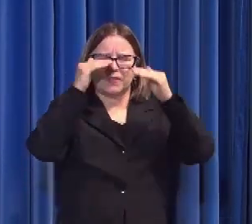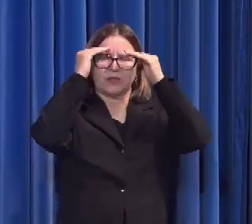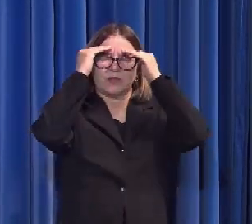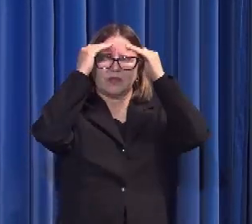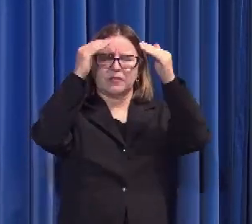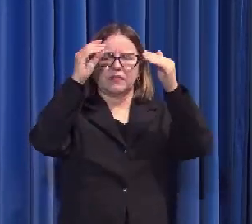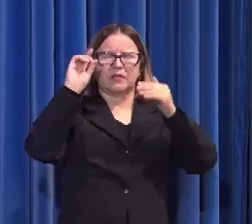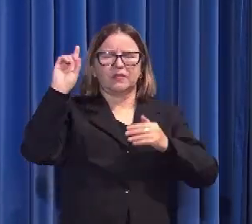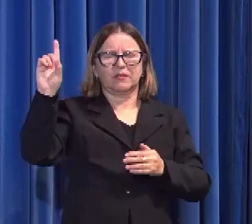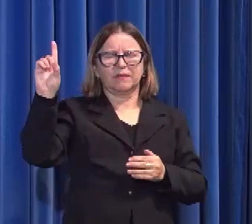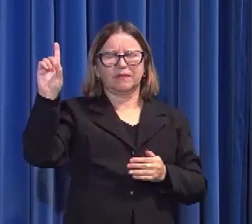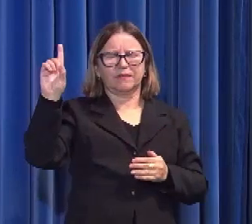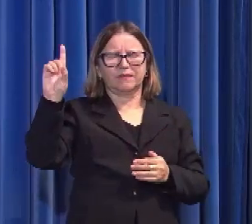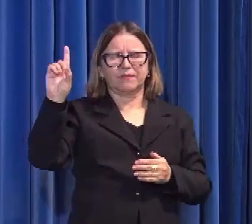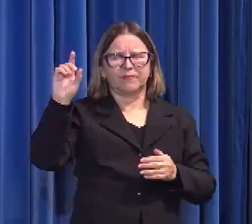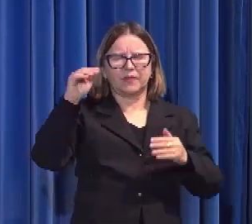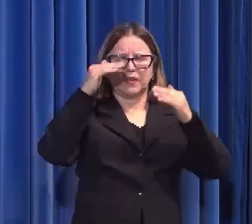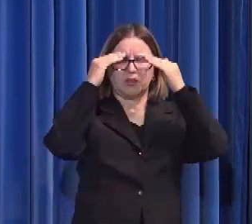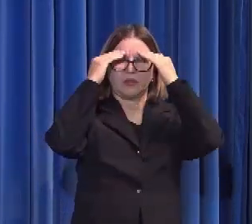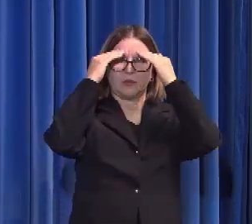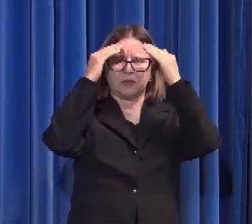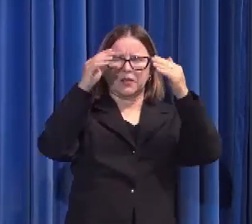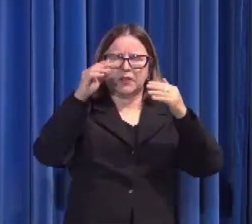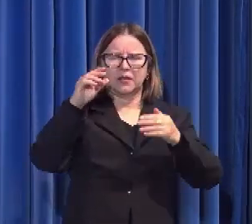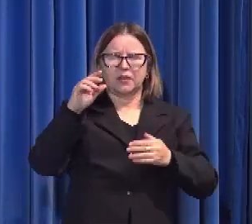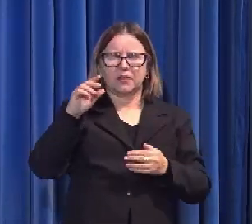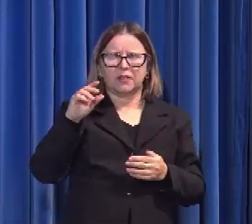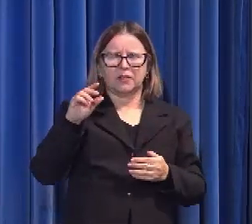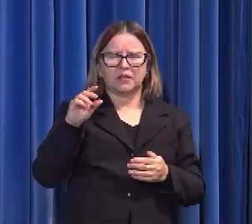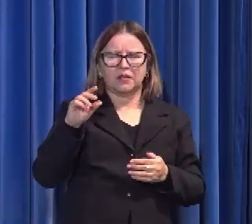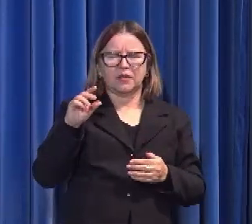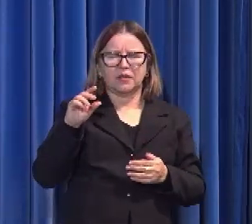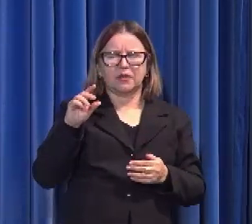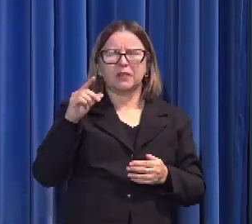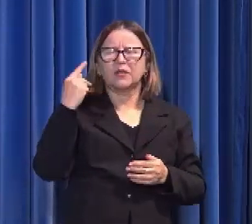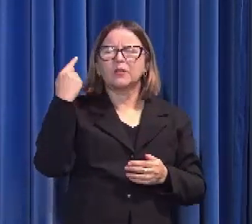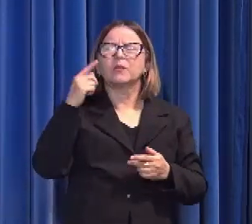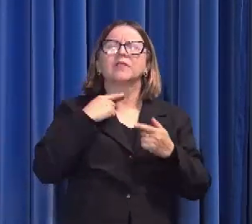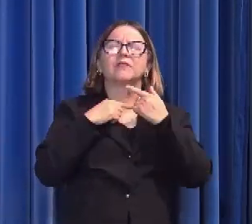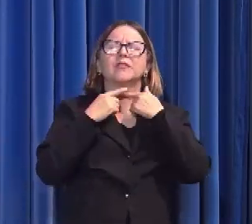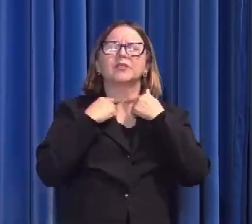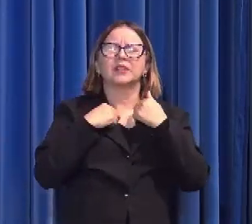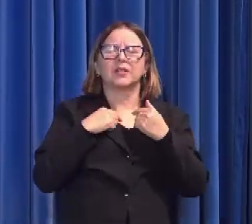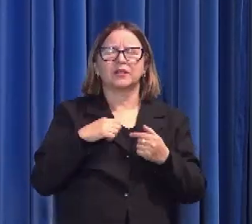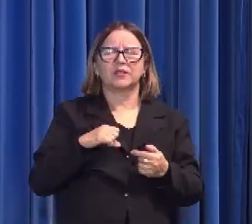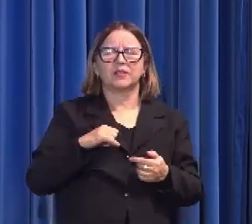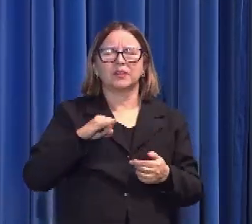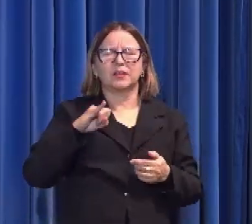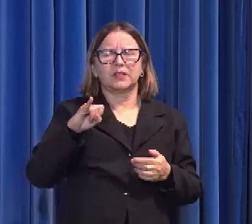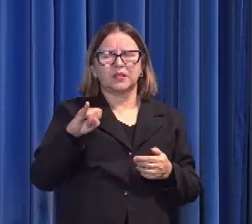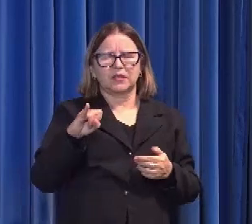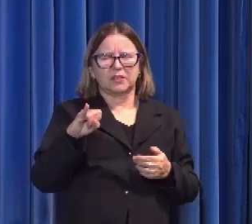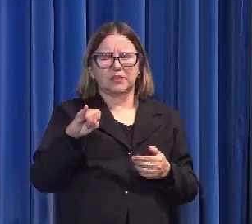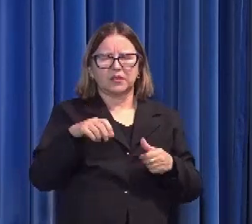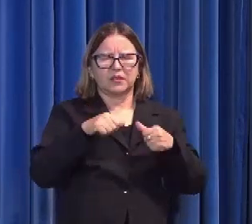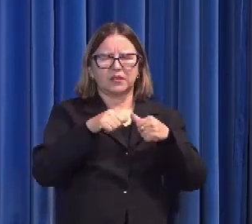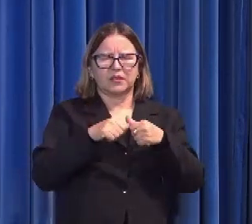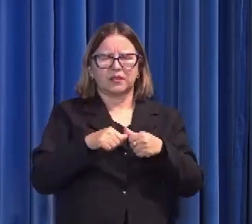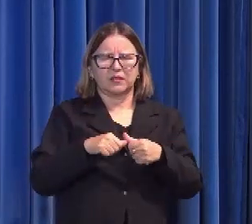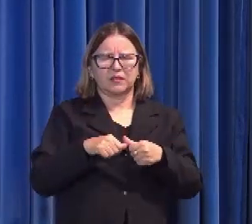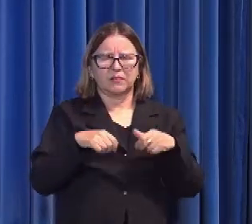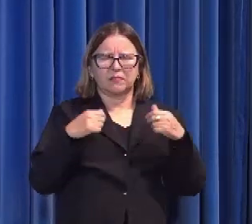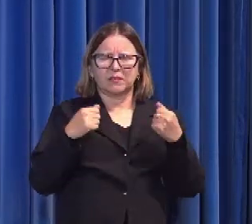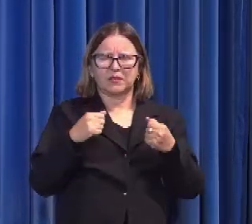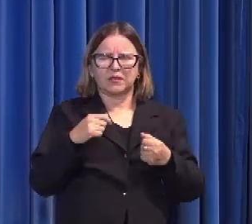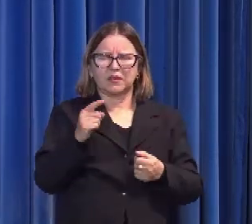obedecer O que é obedecer como tu queres que nós não precisamos se isto custar as nossas vidas